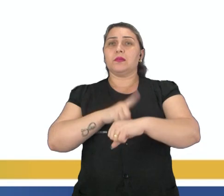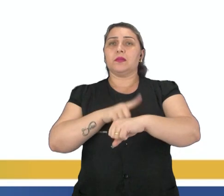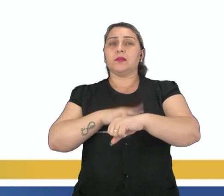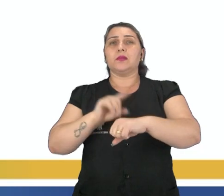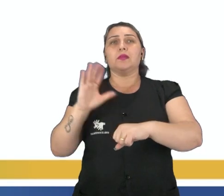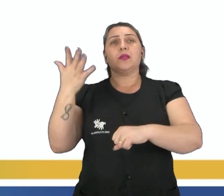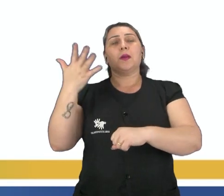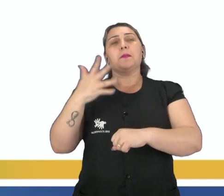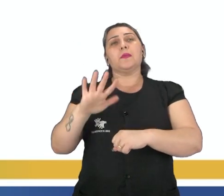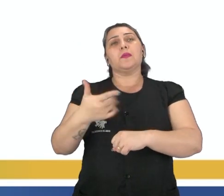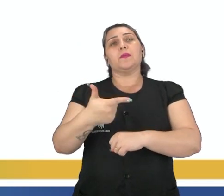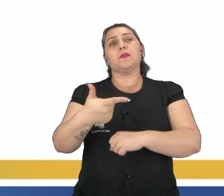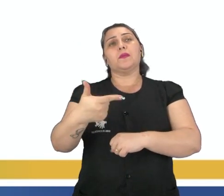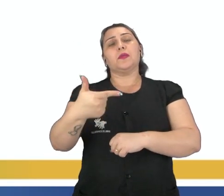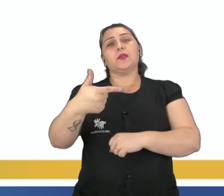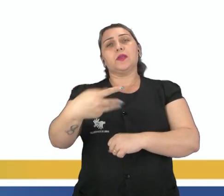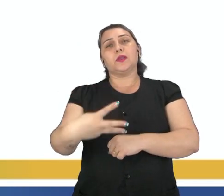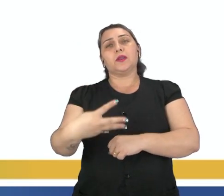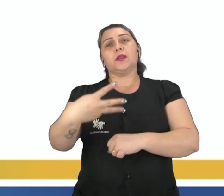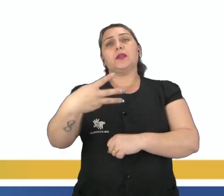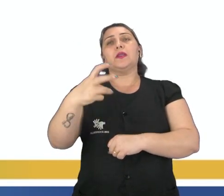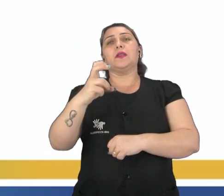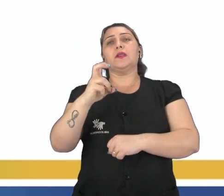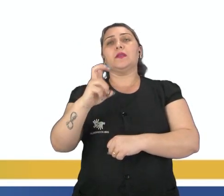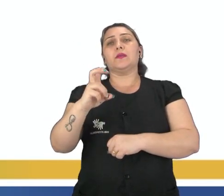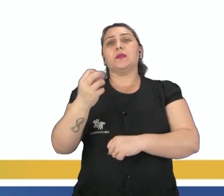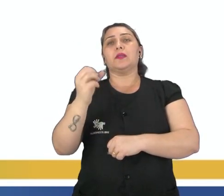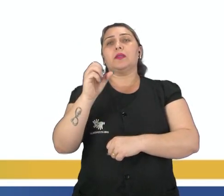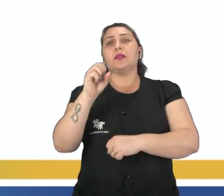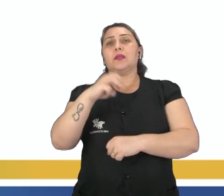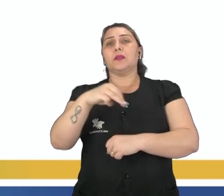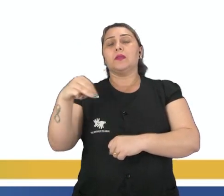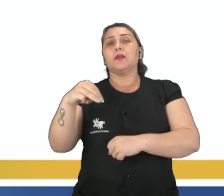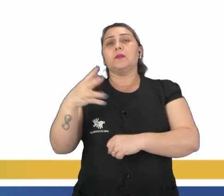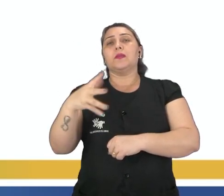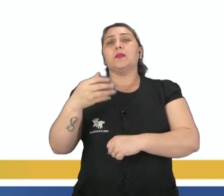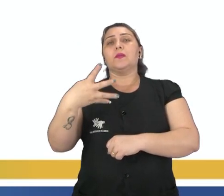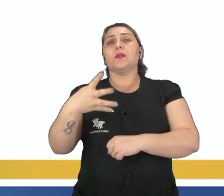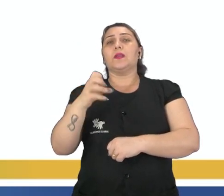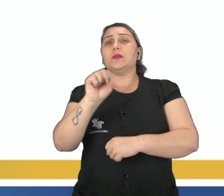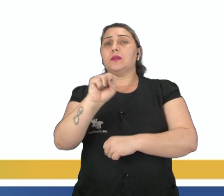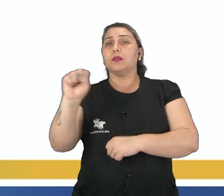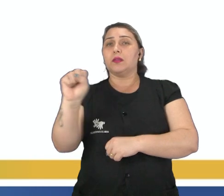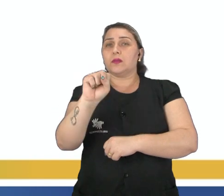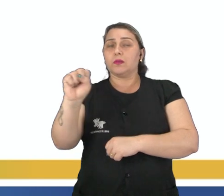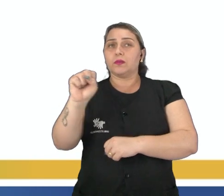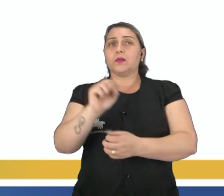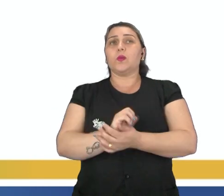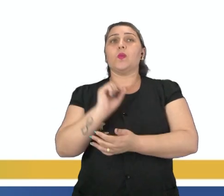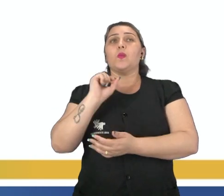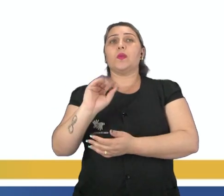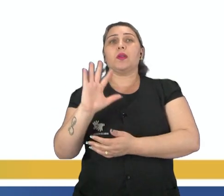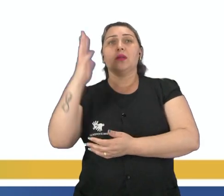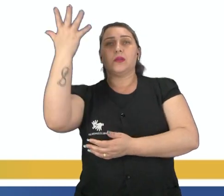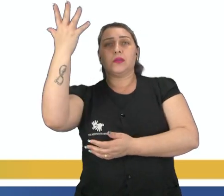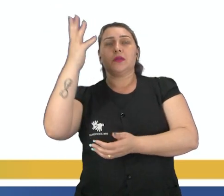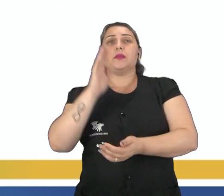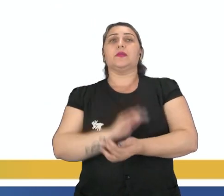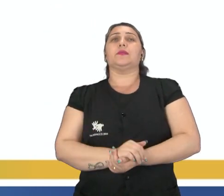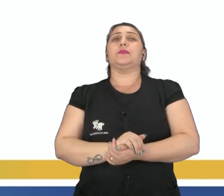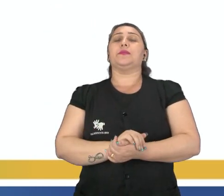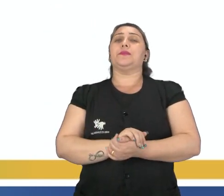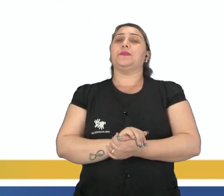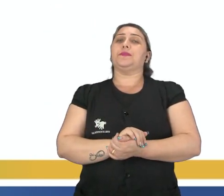acontecer. Ele vai durar em torno de 23 horas, 56 minutos e aproximadamente 4 segundos. E aí o que acontece?